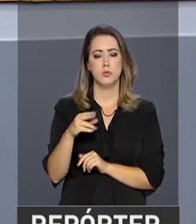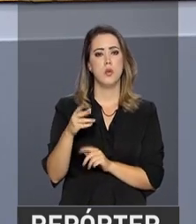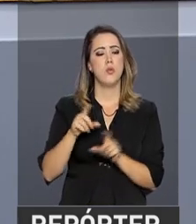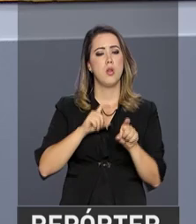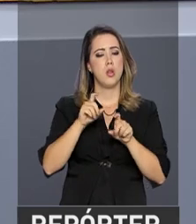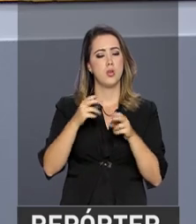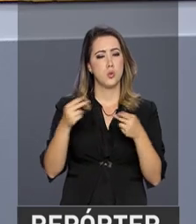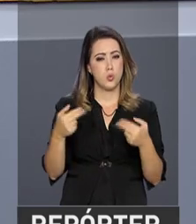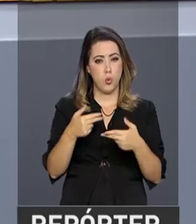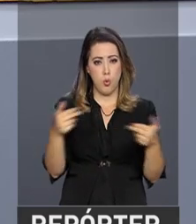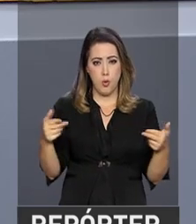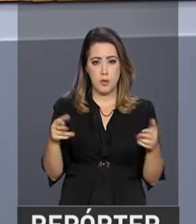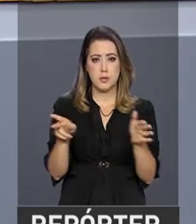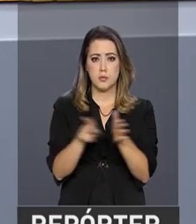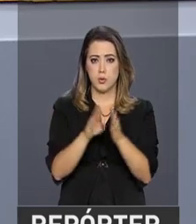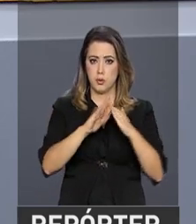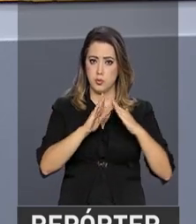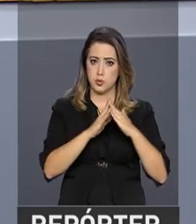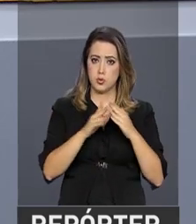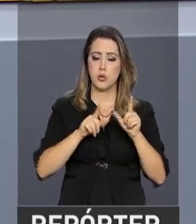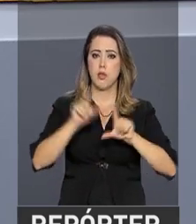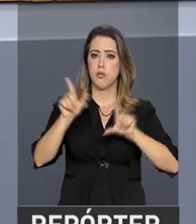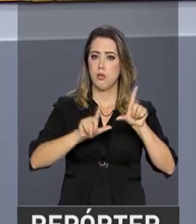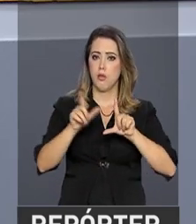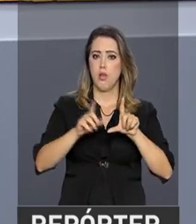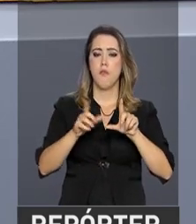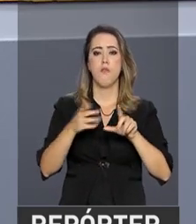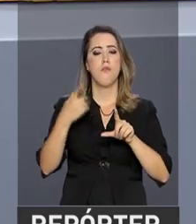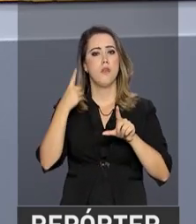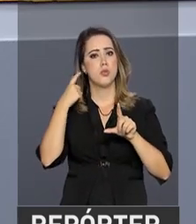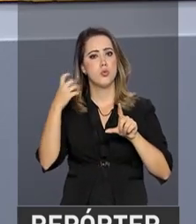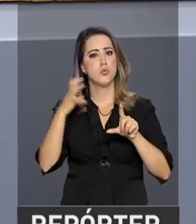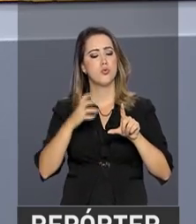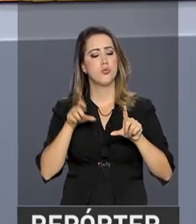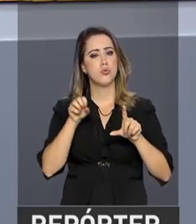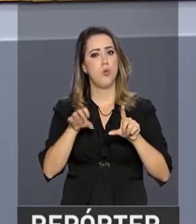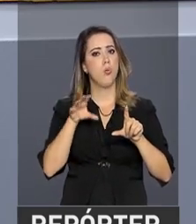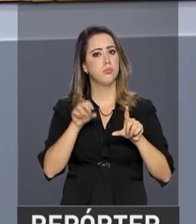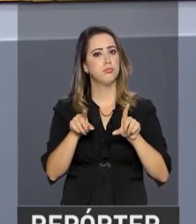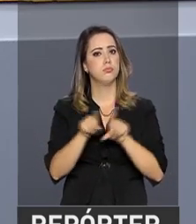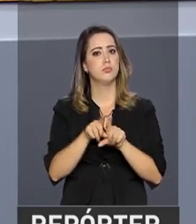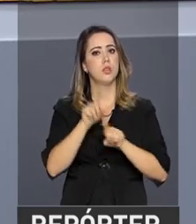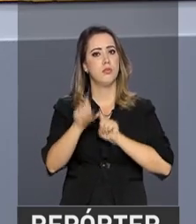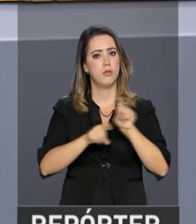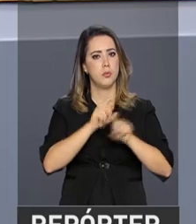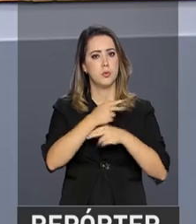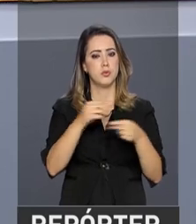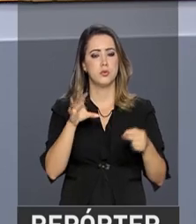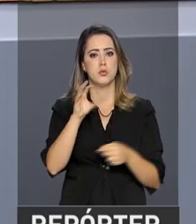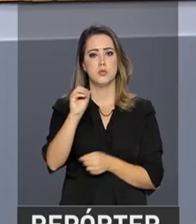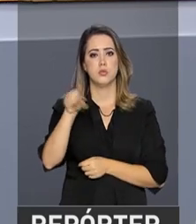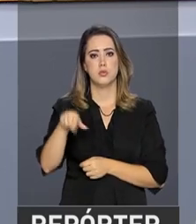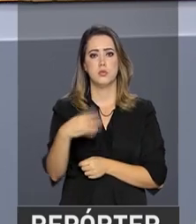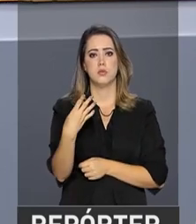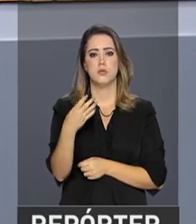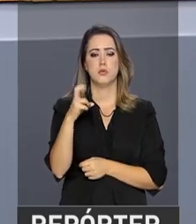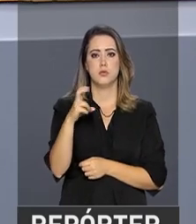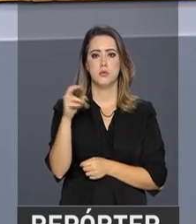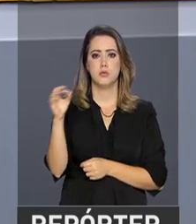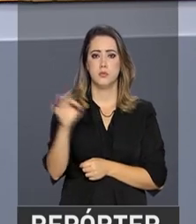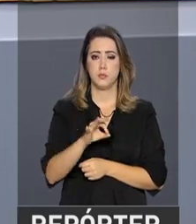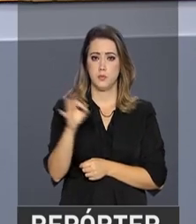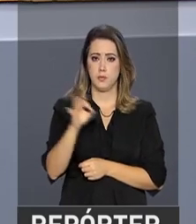eletrodomésticos e os equipamentos de vídeo como tv som e informática uma queda de 0,45 por cento